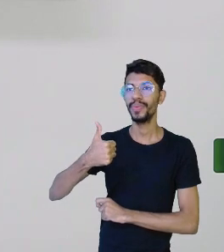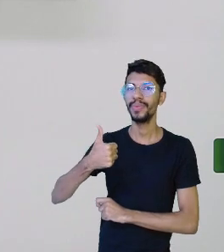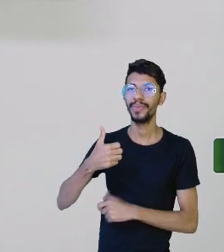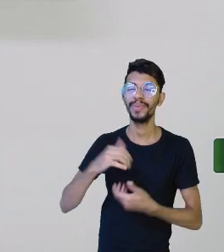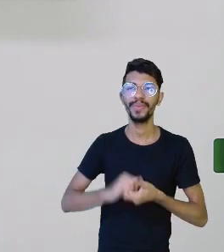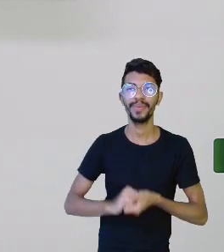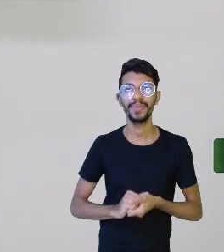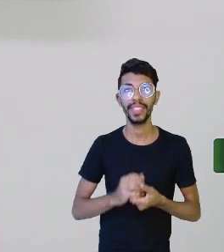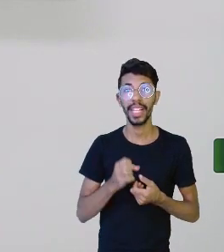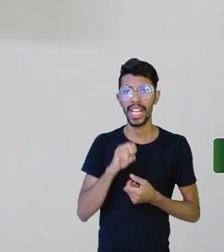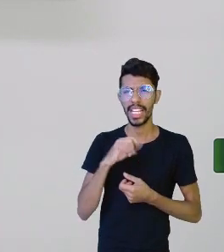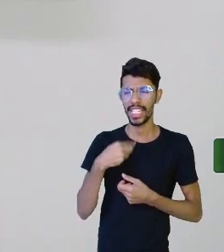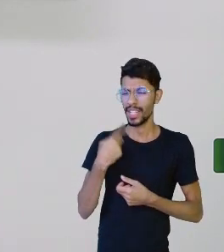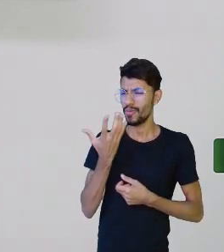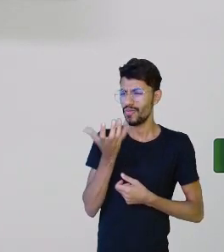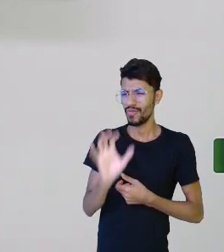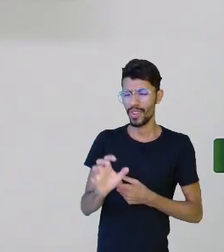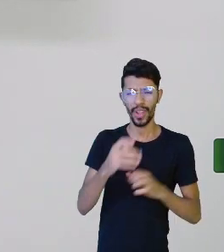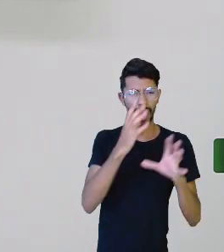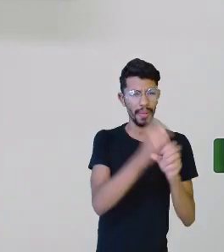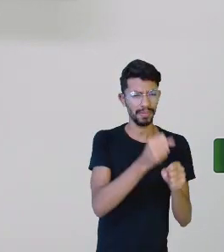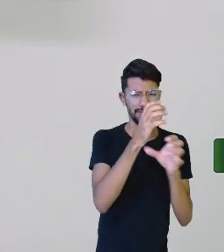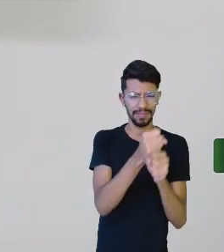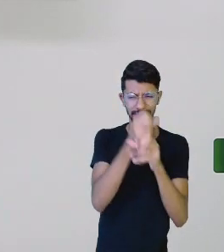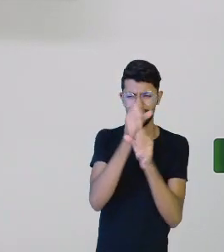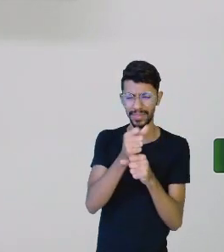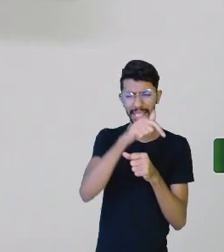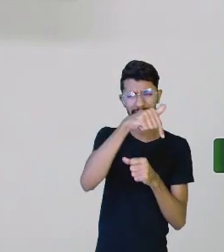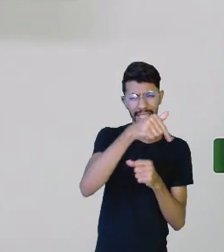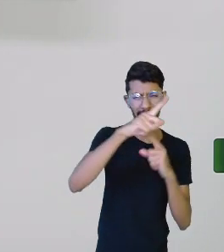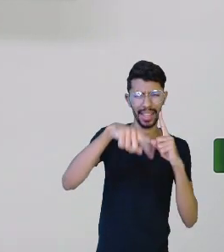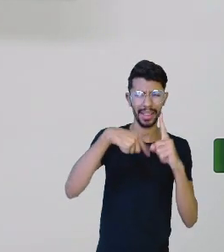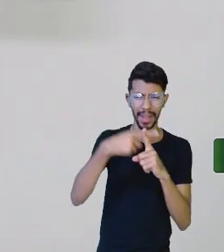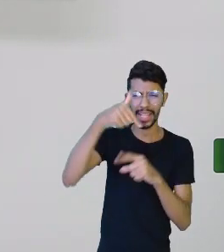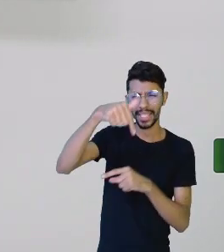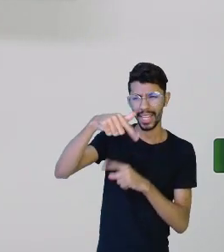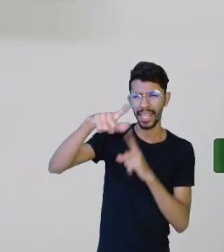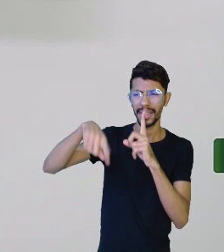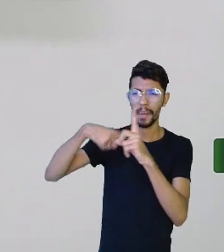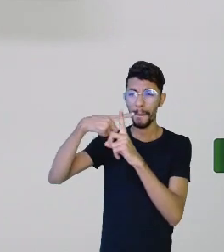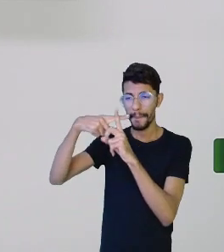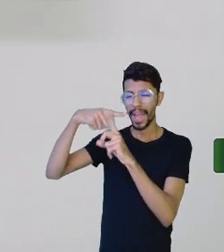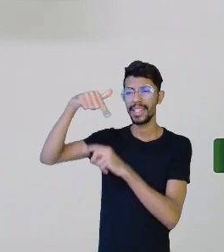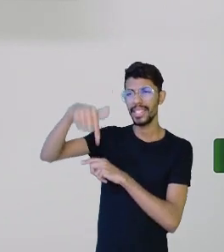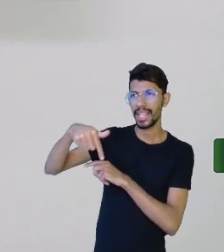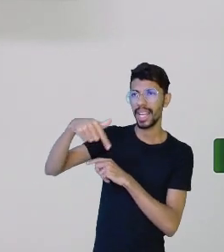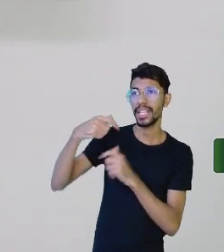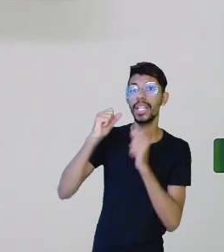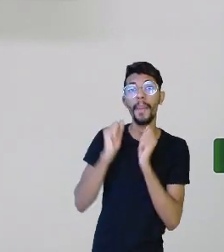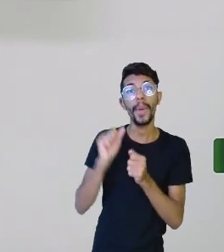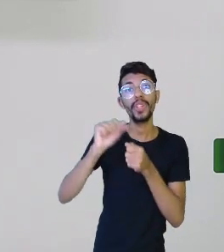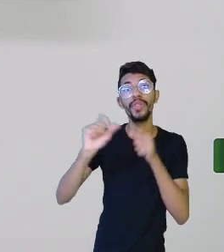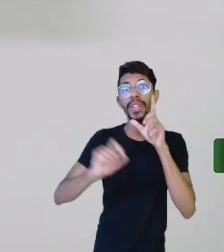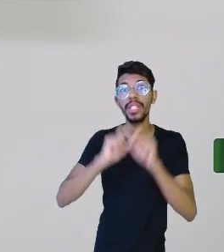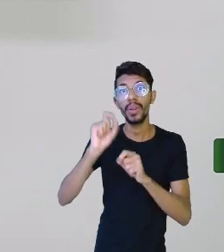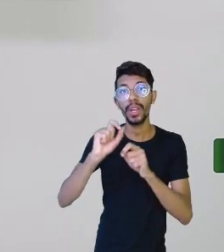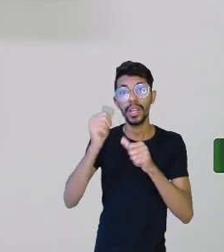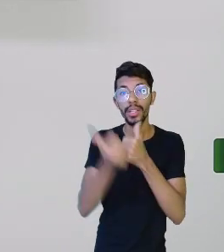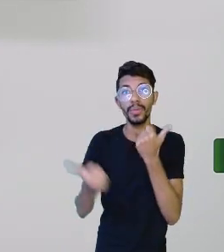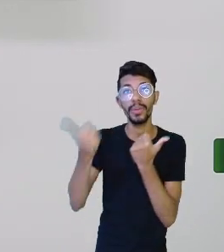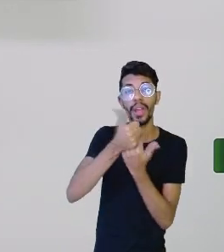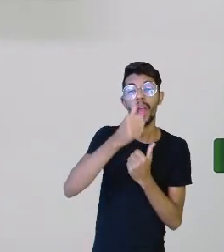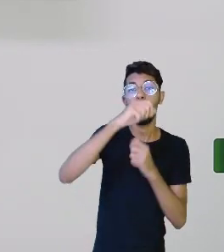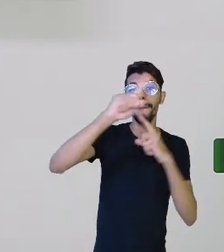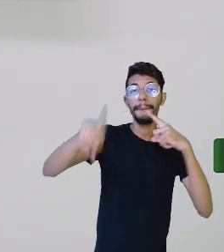21. Se eu não quiser somar 7 mais 7 mais 7, eu vou